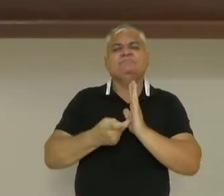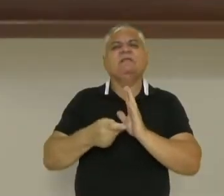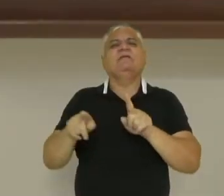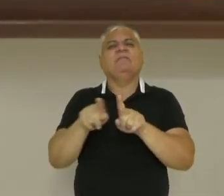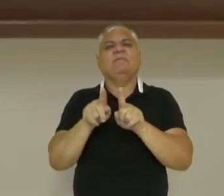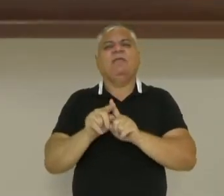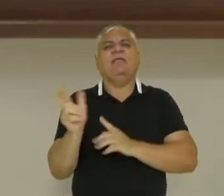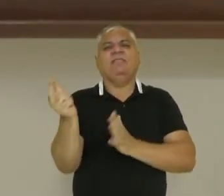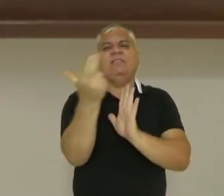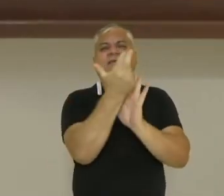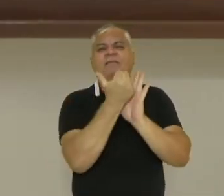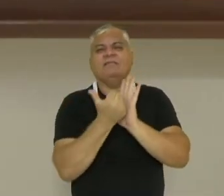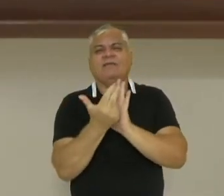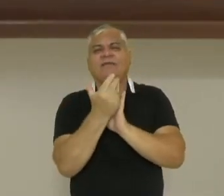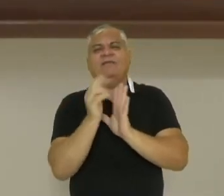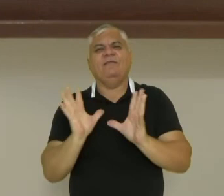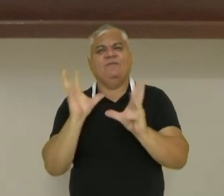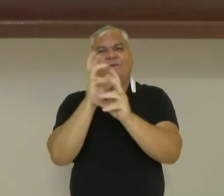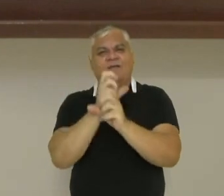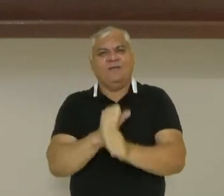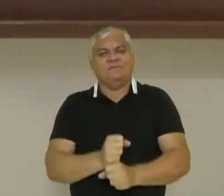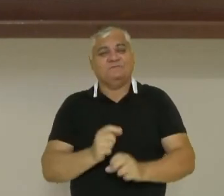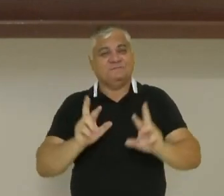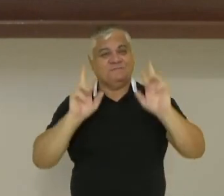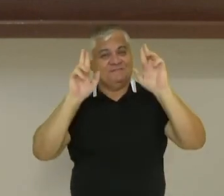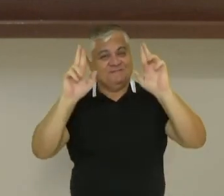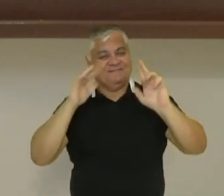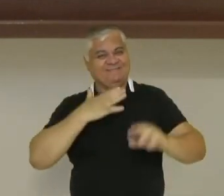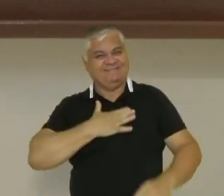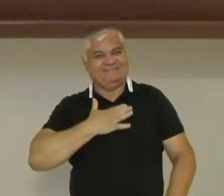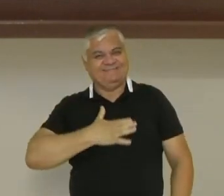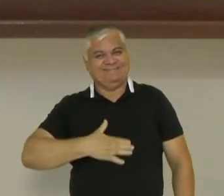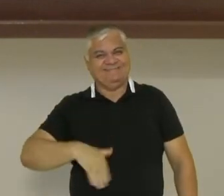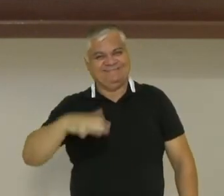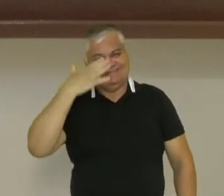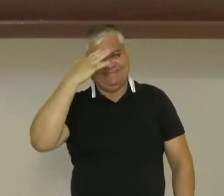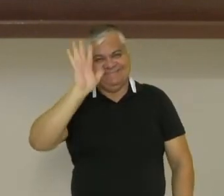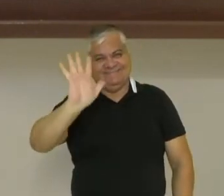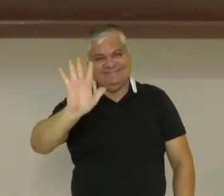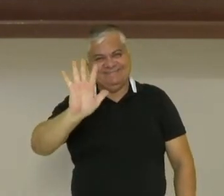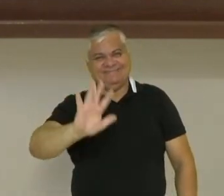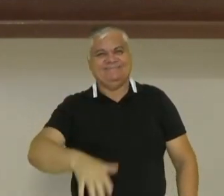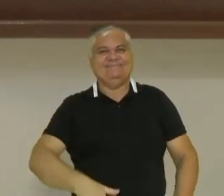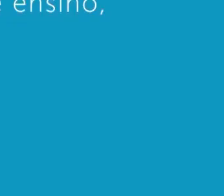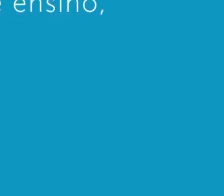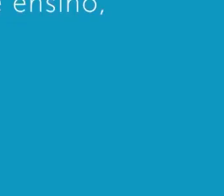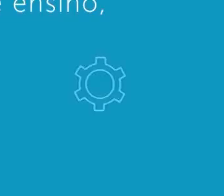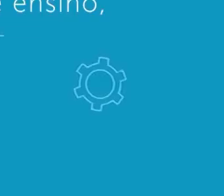representação e os cálculos. Espero que vocês tenham gostado e até breve.